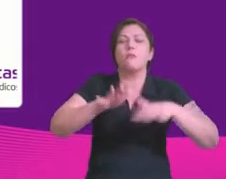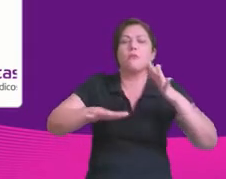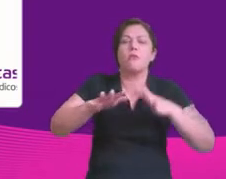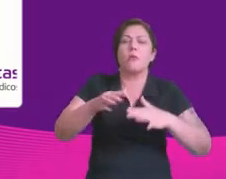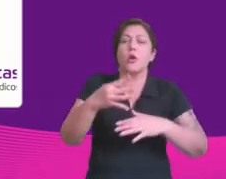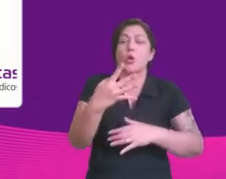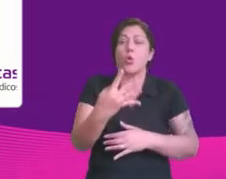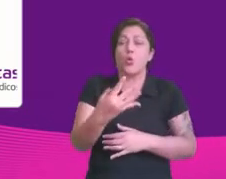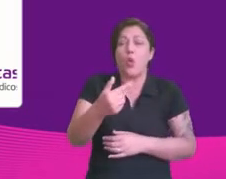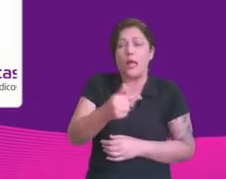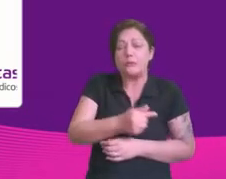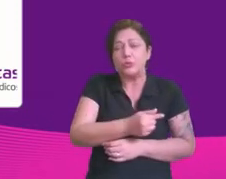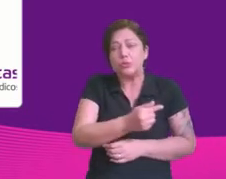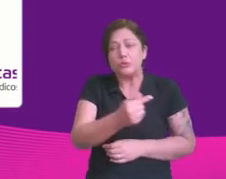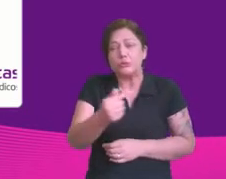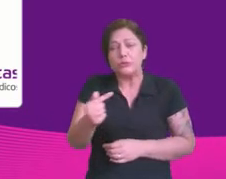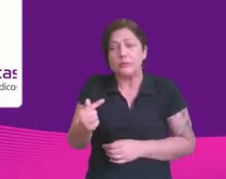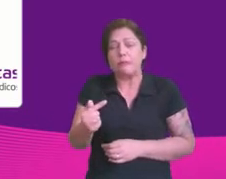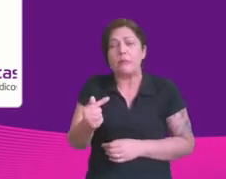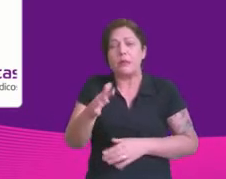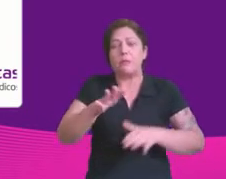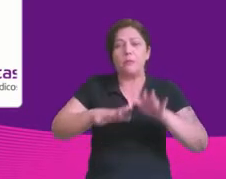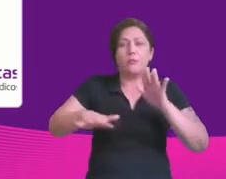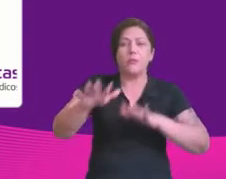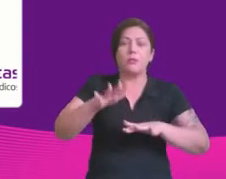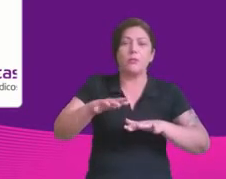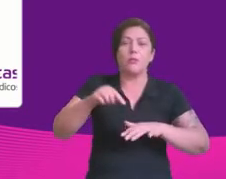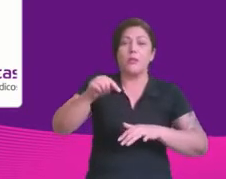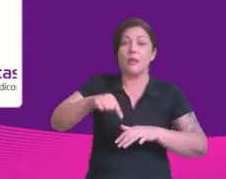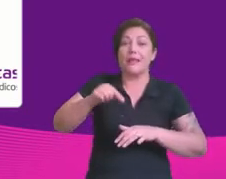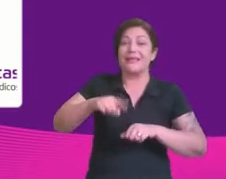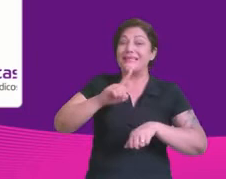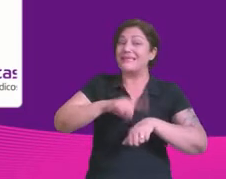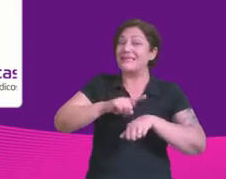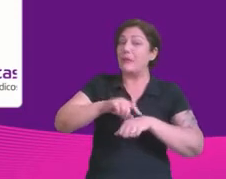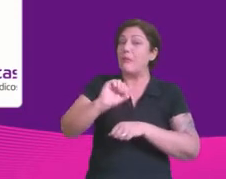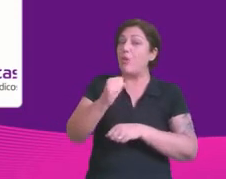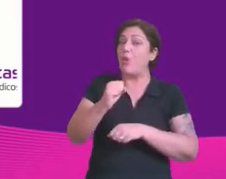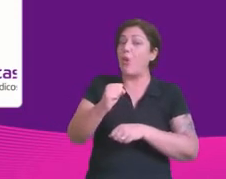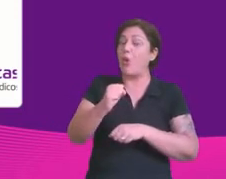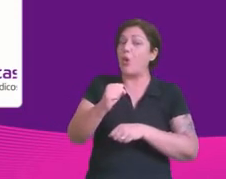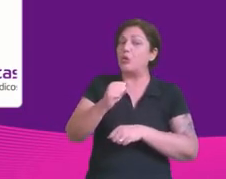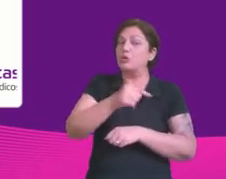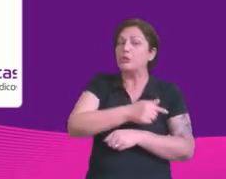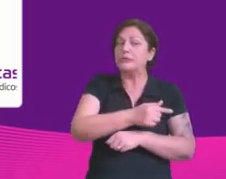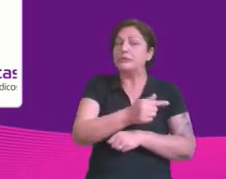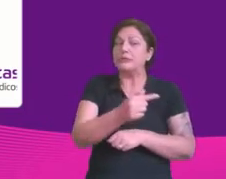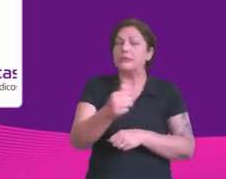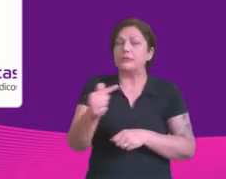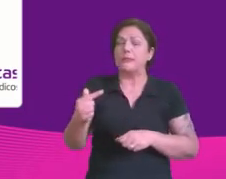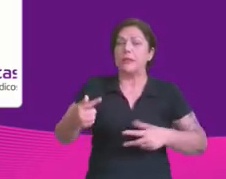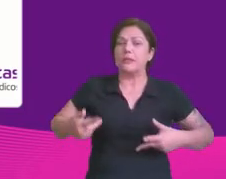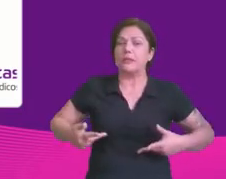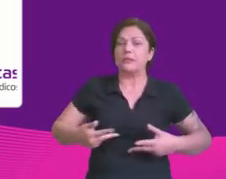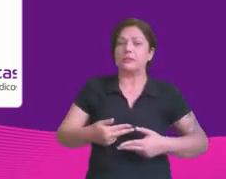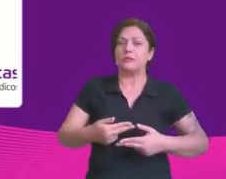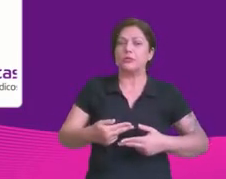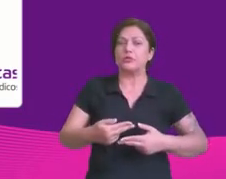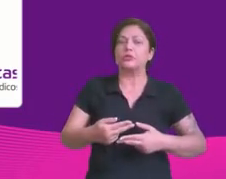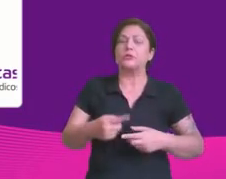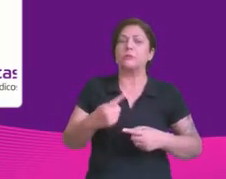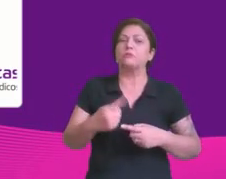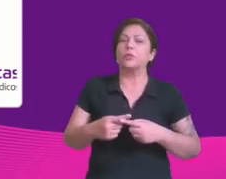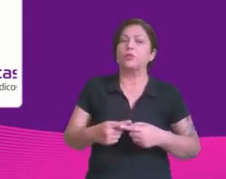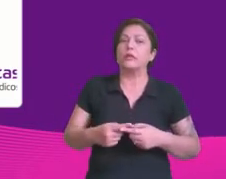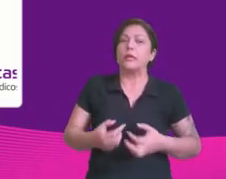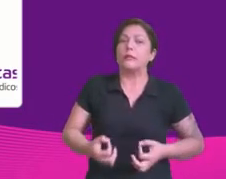gente teve um tempo de 8 semanas para a cirurgia, veio um adenocarcinoma pouco diferenciado, com células